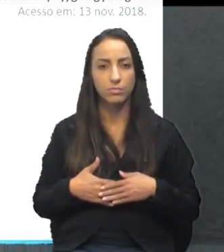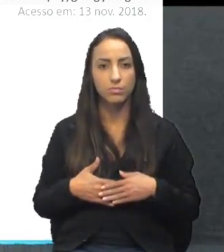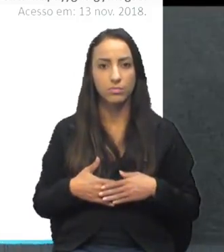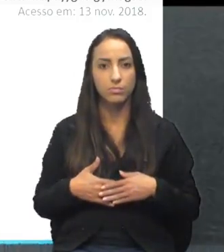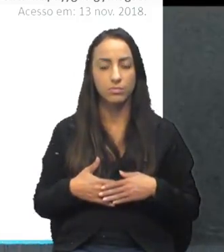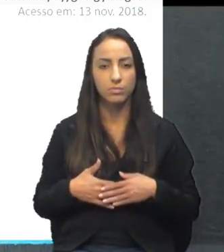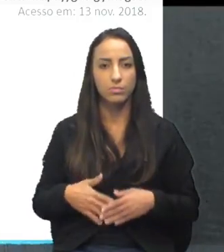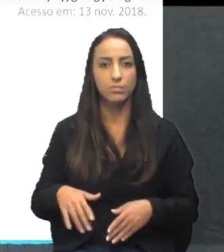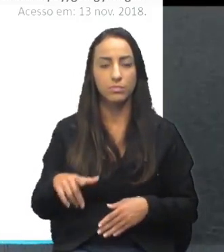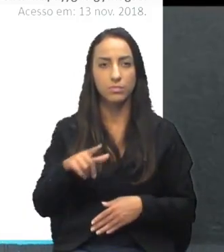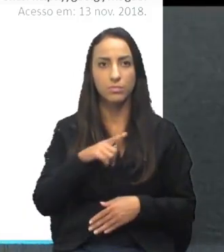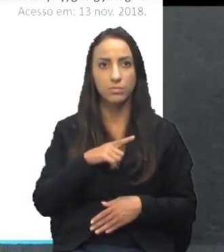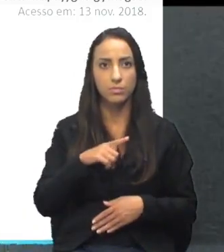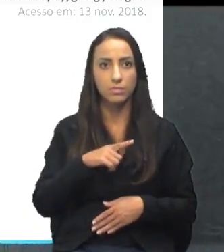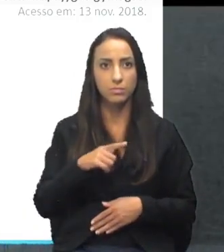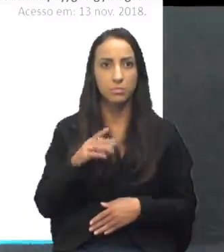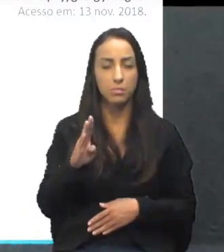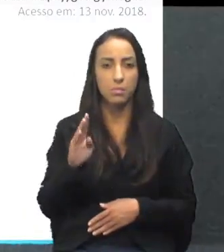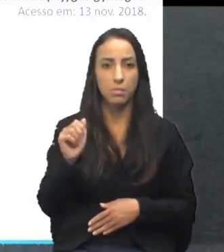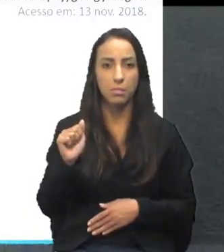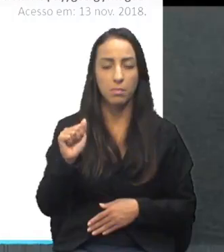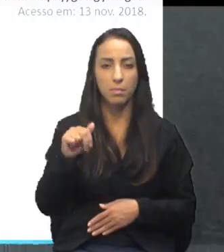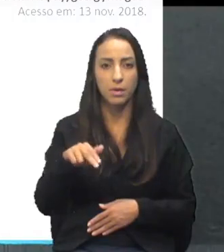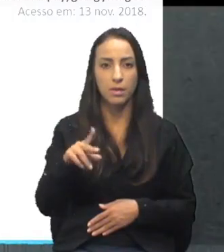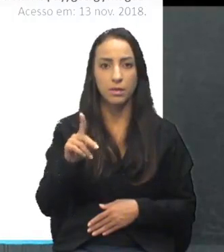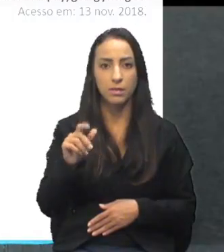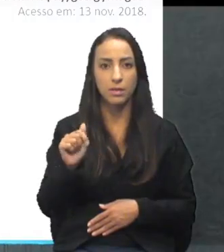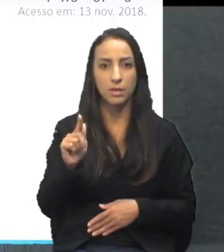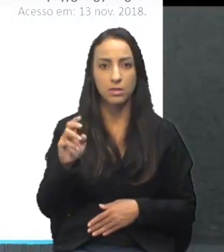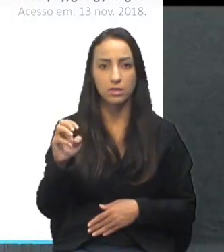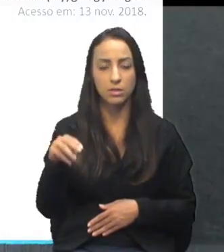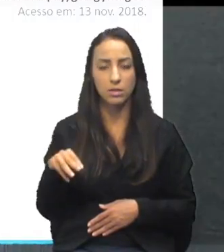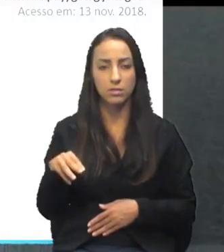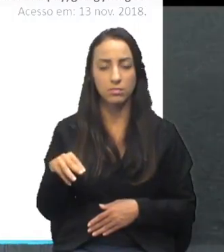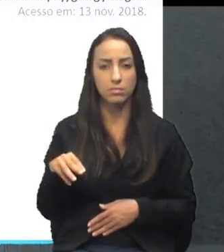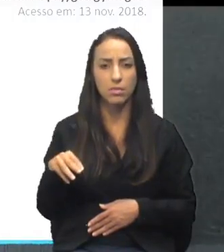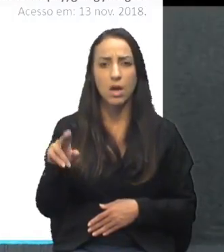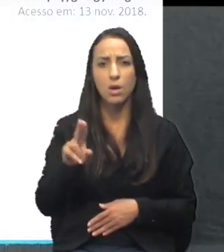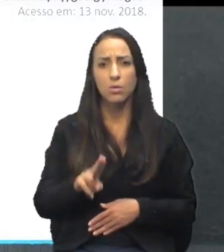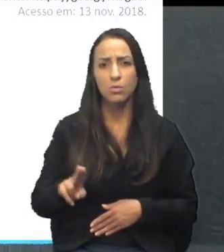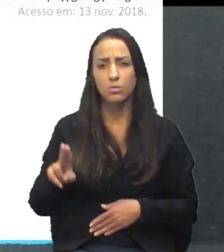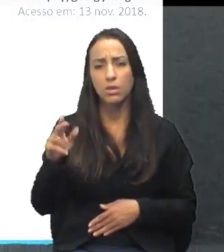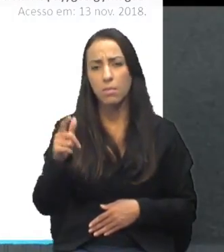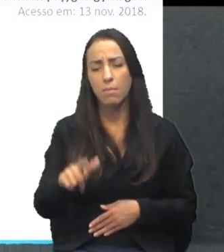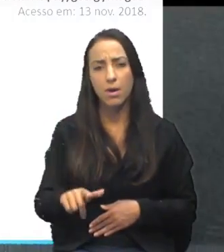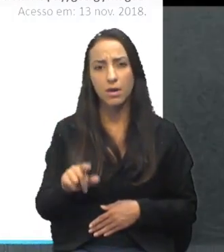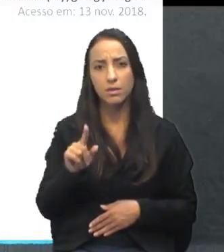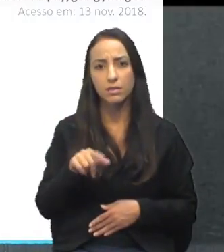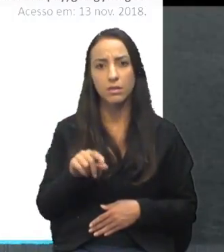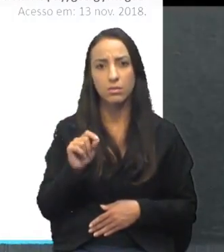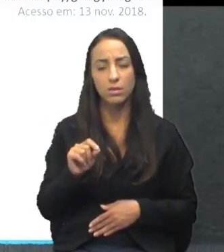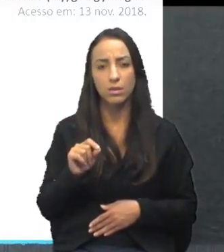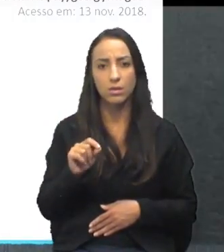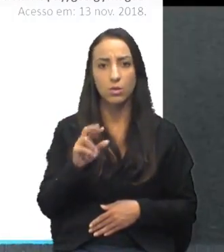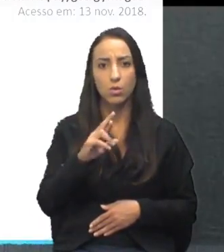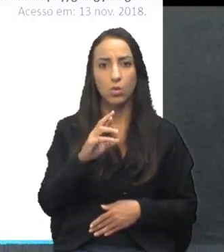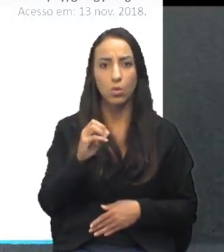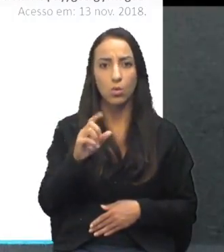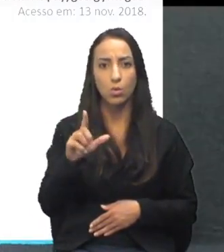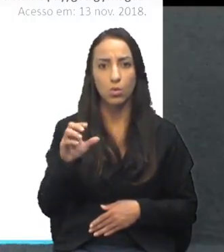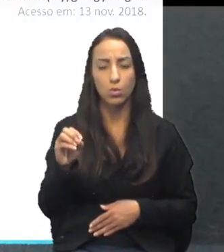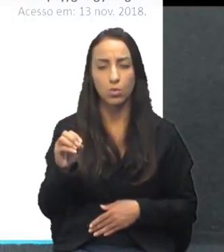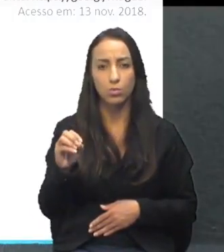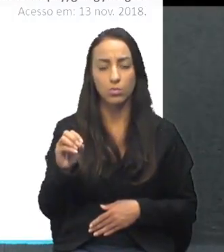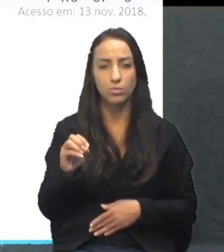então, temos a bandagem. As mais usadas, as ataduras mais utilizadas são as de rolo,